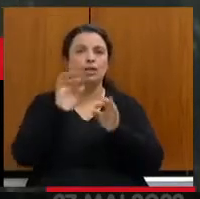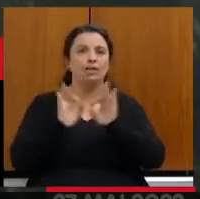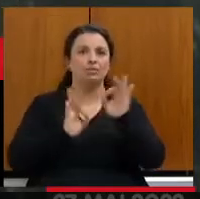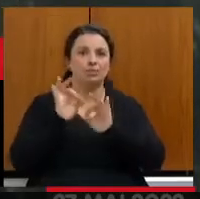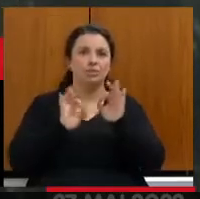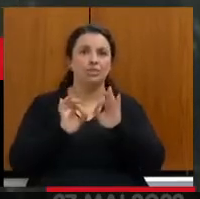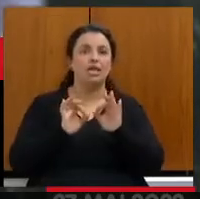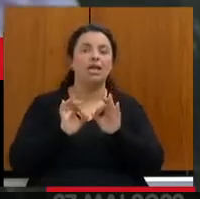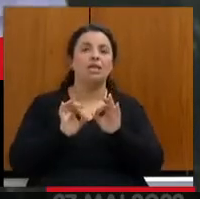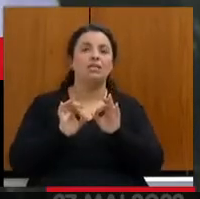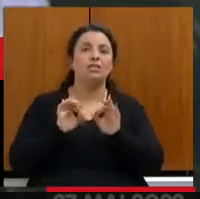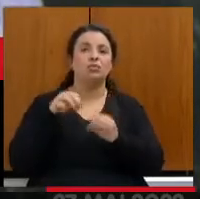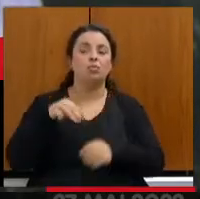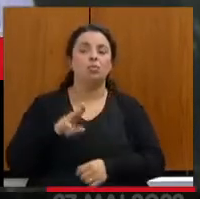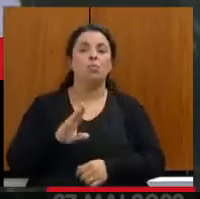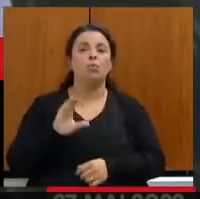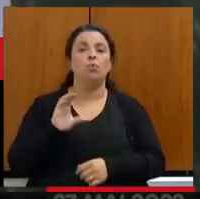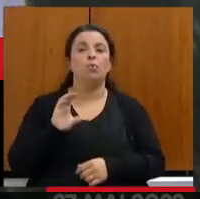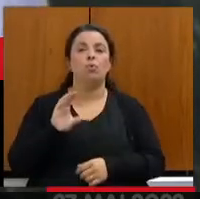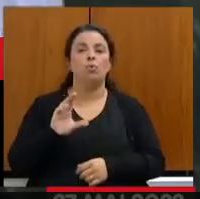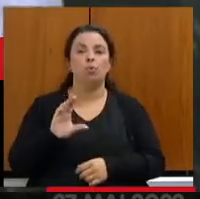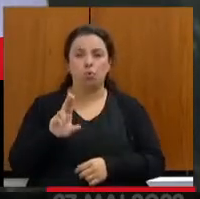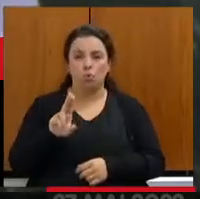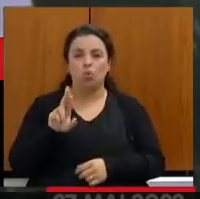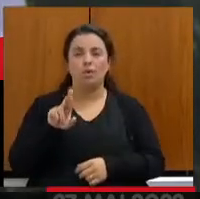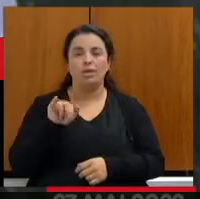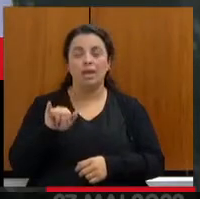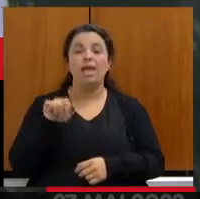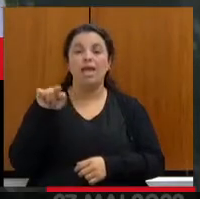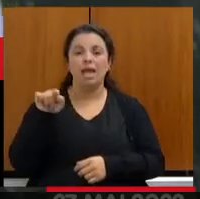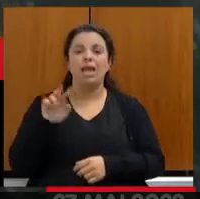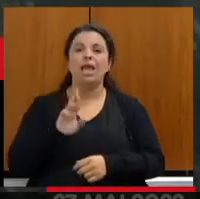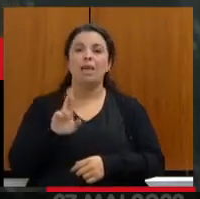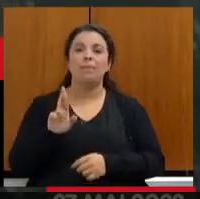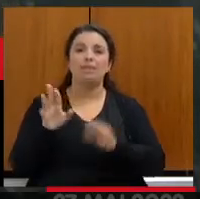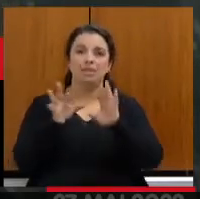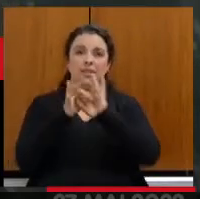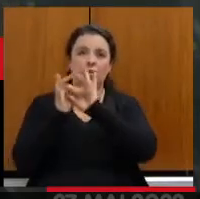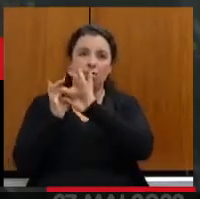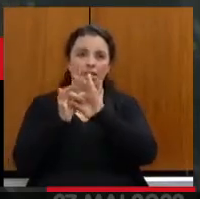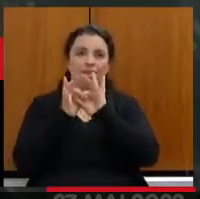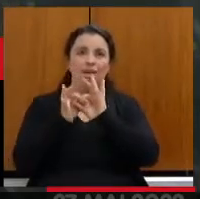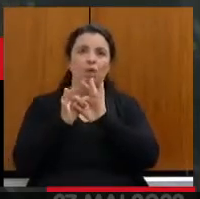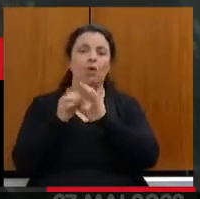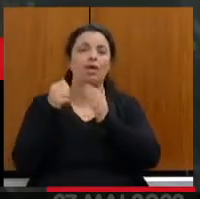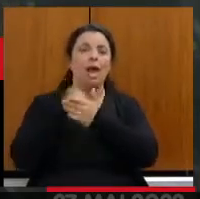representa a nossa união e toda nossa luta que vem desde 2016